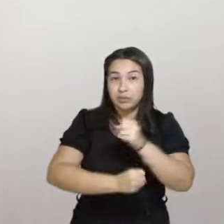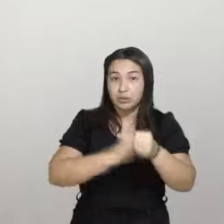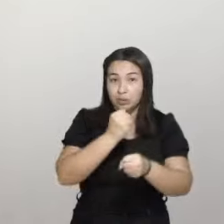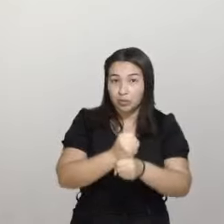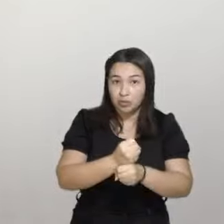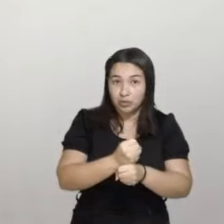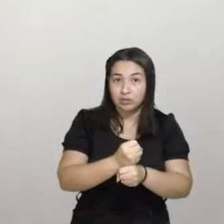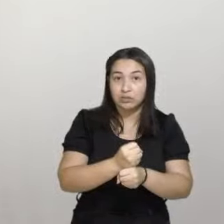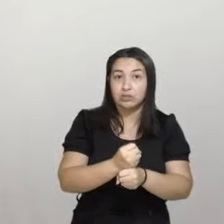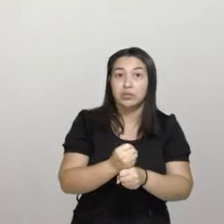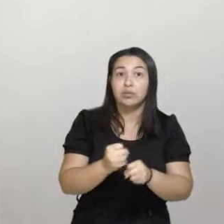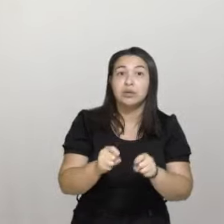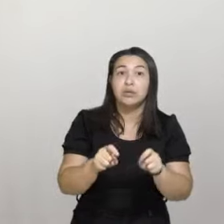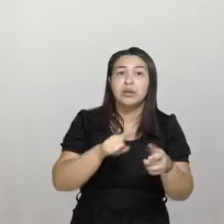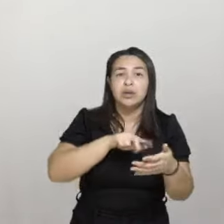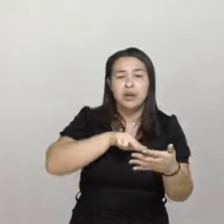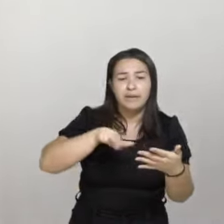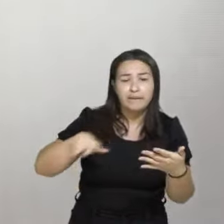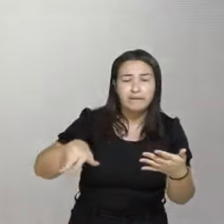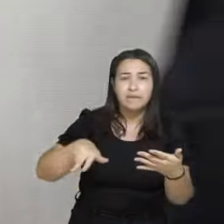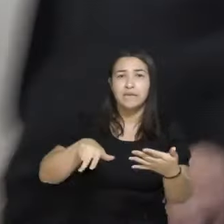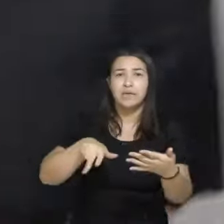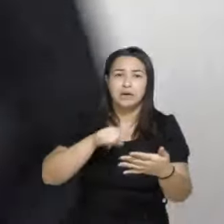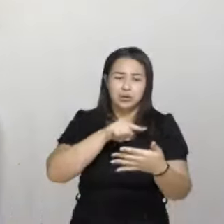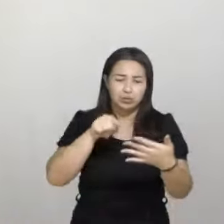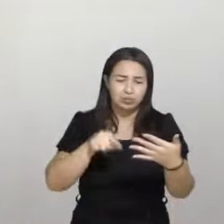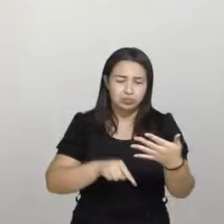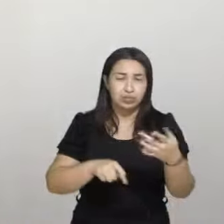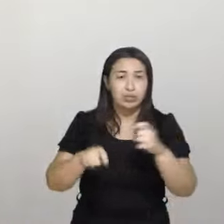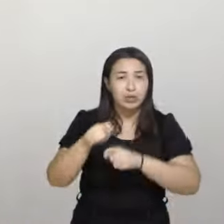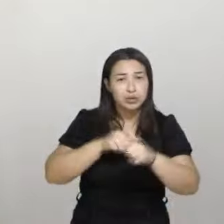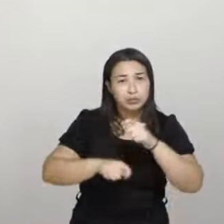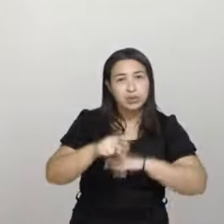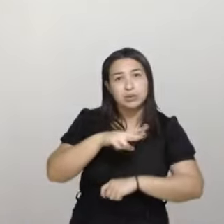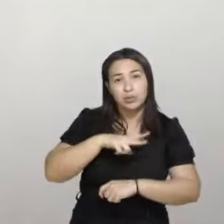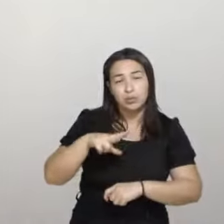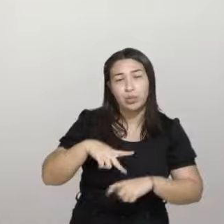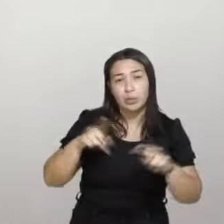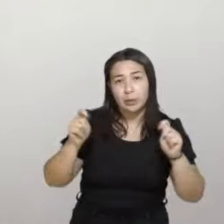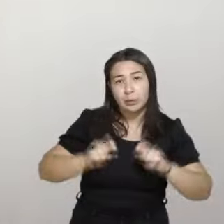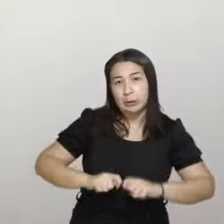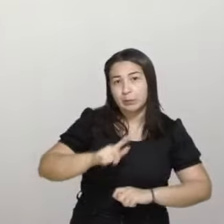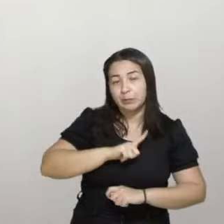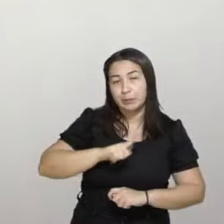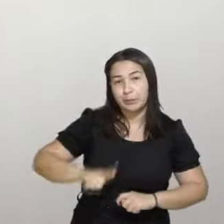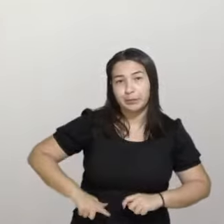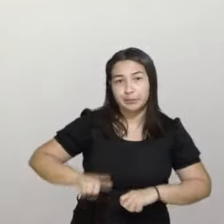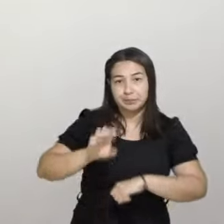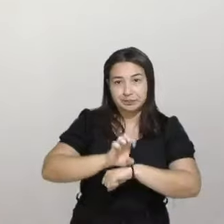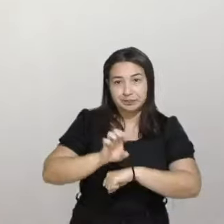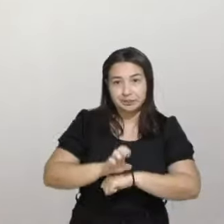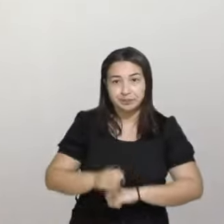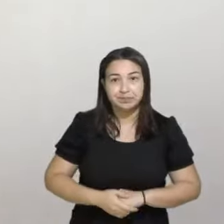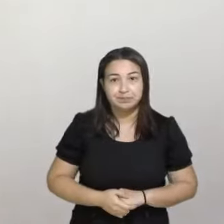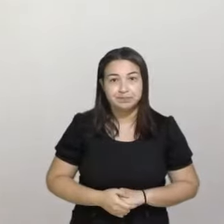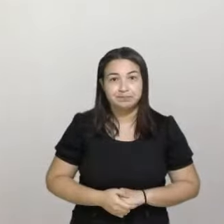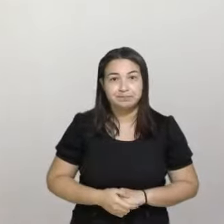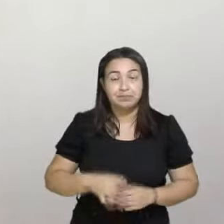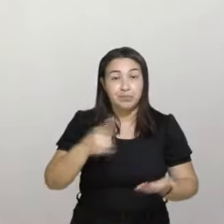nós temos esses como instrumentos para a administração pública do governo do Estado. O plano